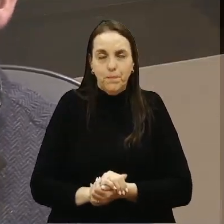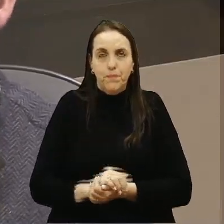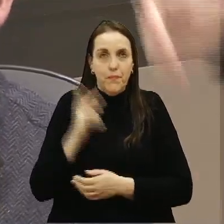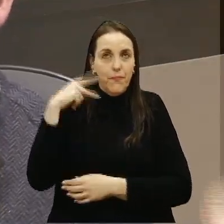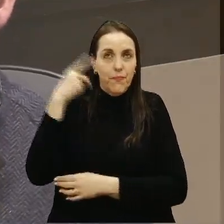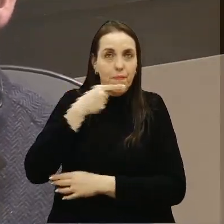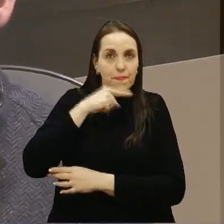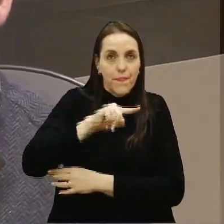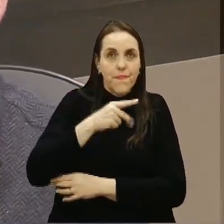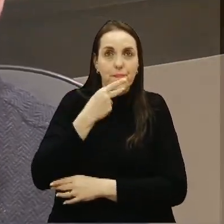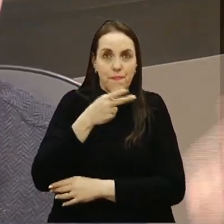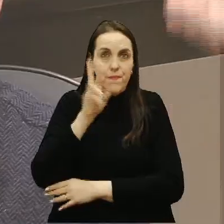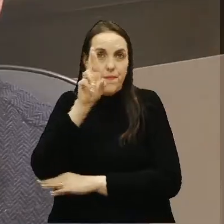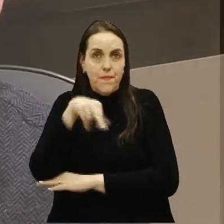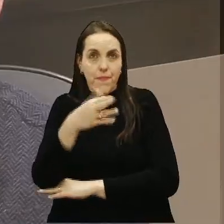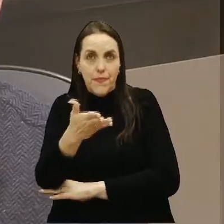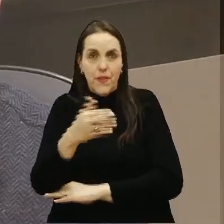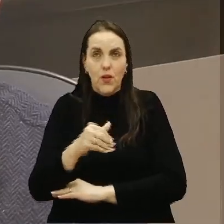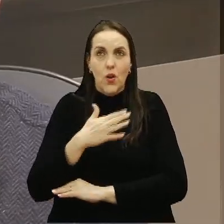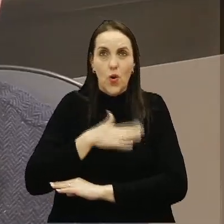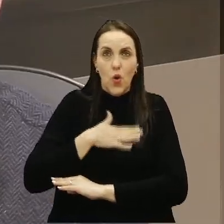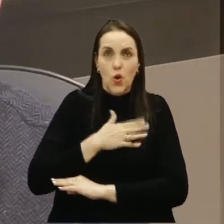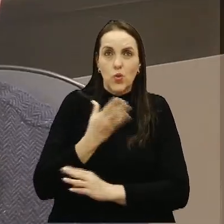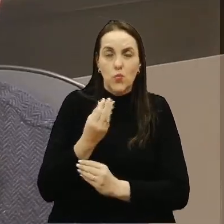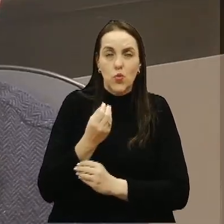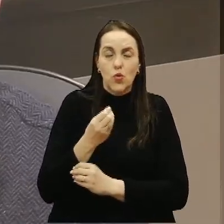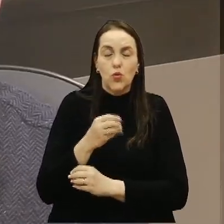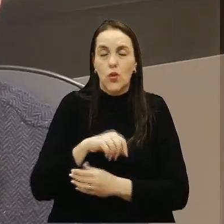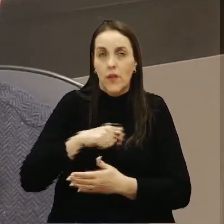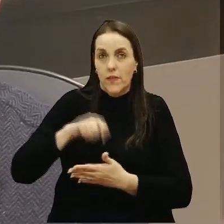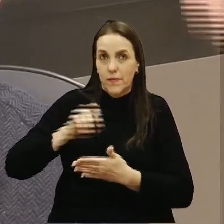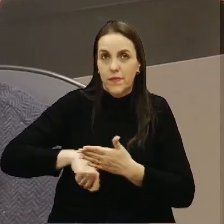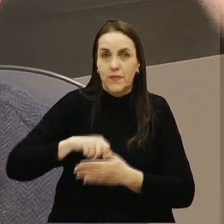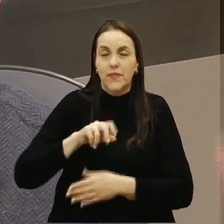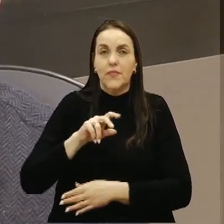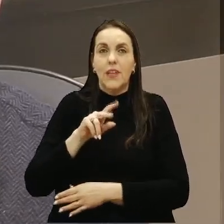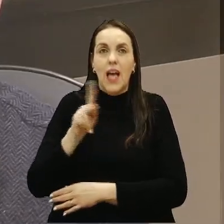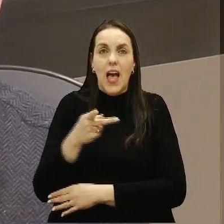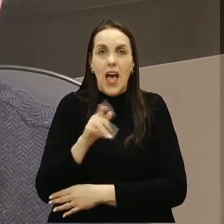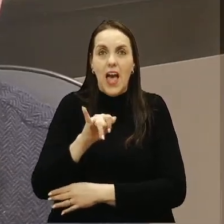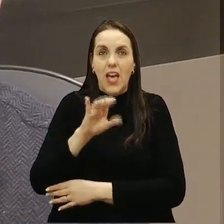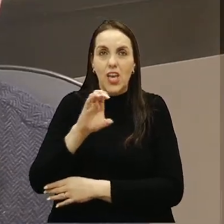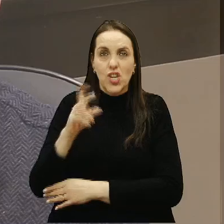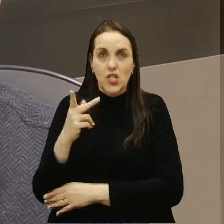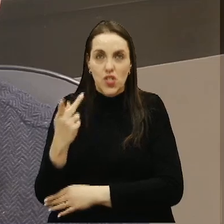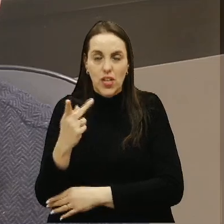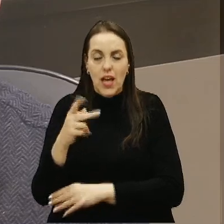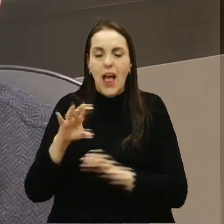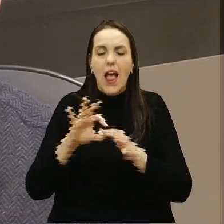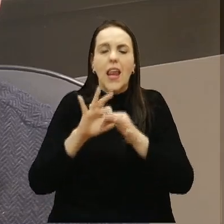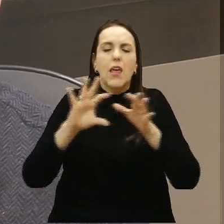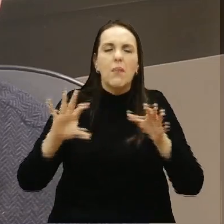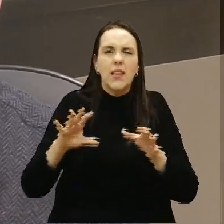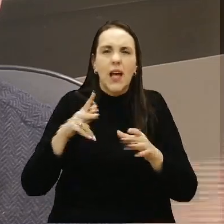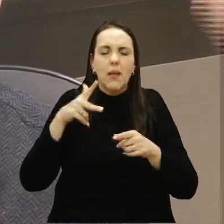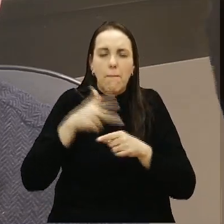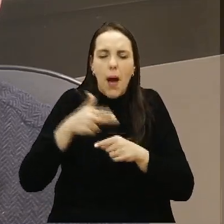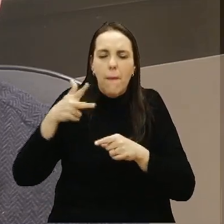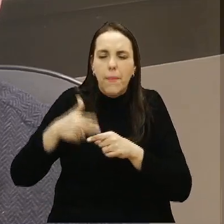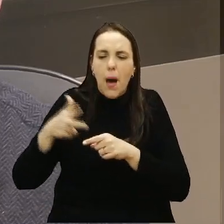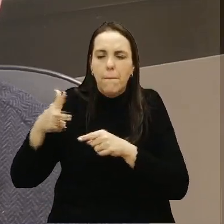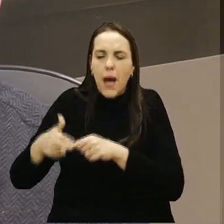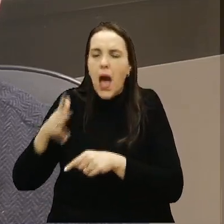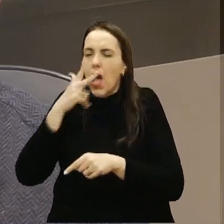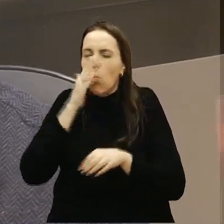falou aqui tem razão. Eu gosto muito do autor Friedrich Reich, ele falava que a liberdade vai sendo tolhida aos poucos, como se fatiar um salame. Então,